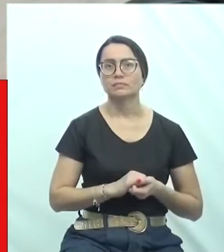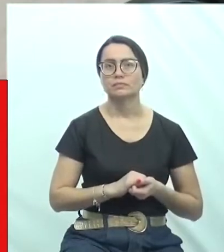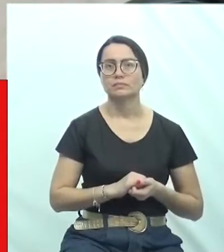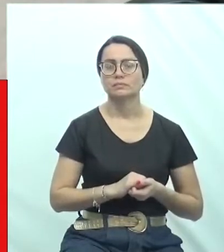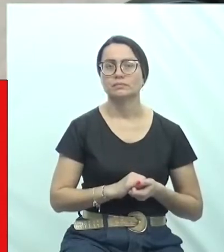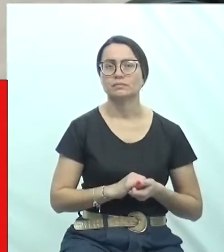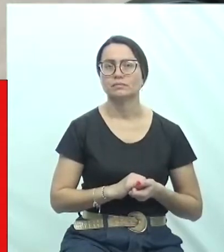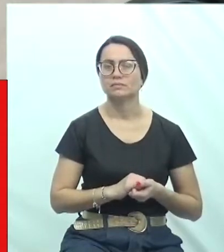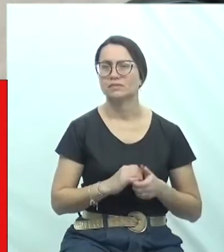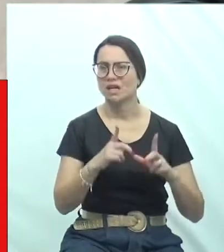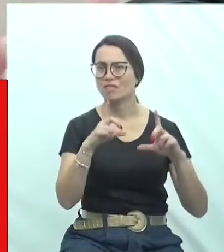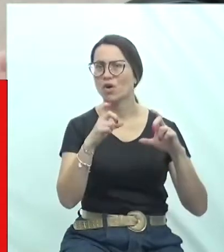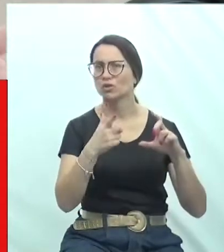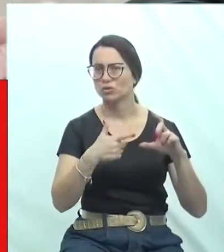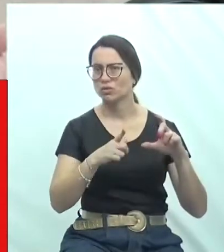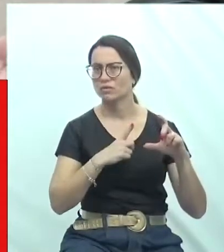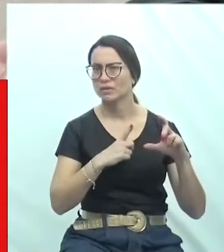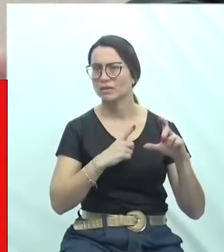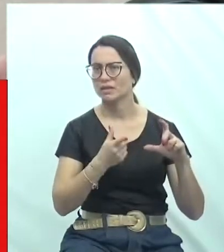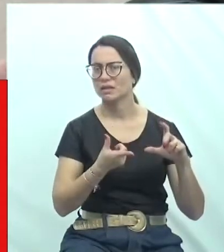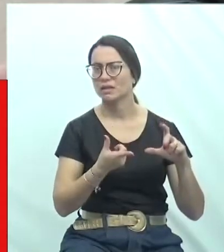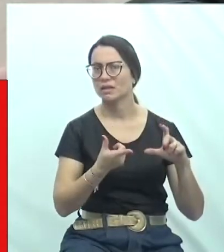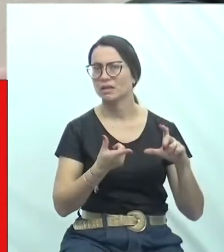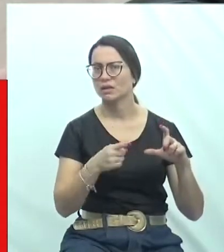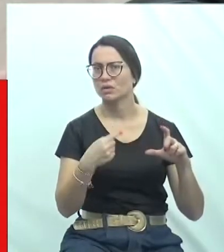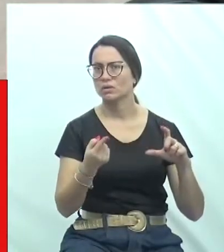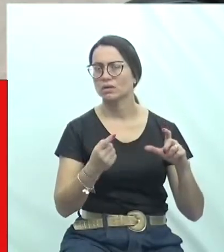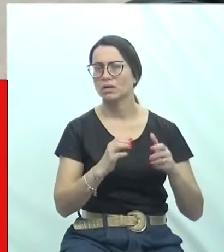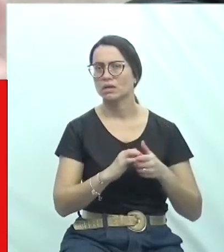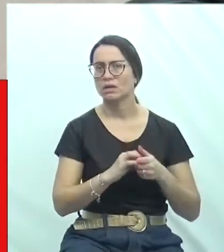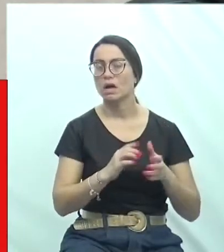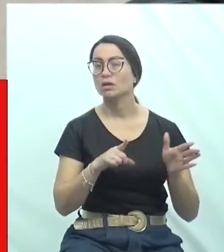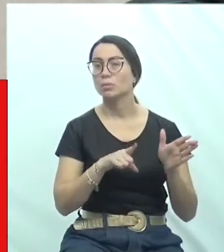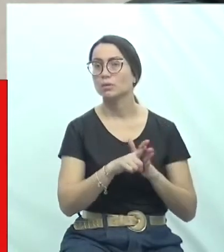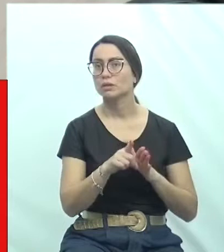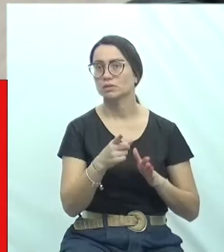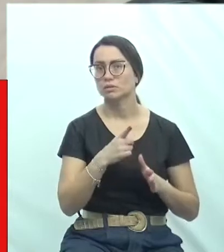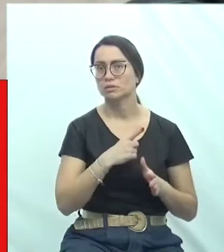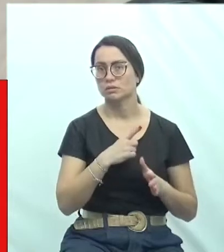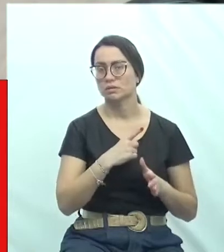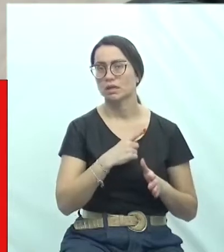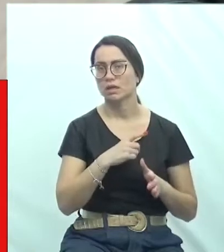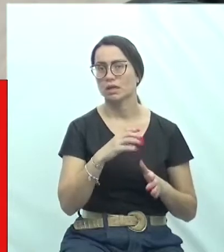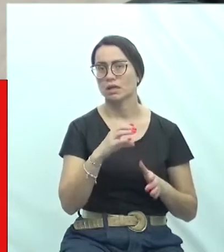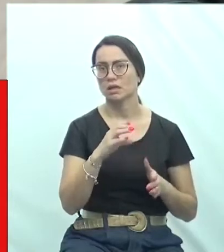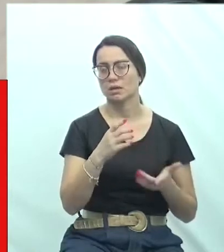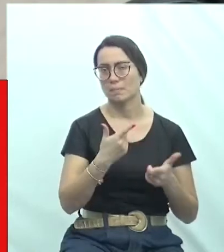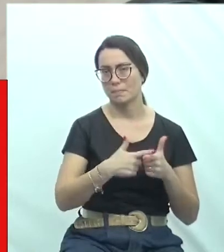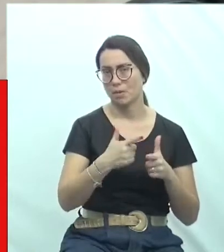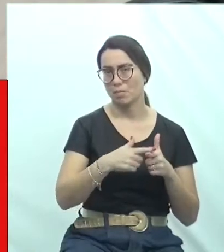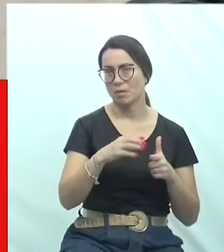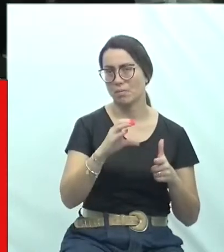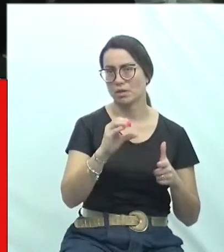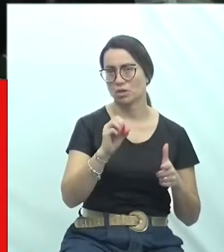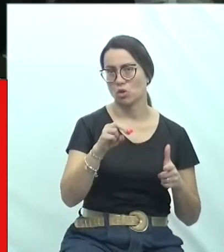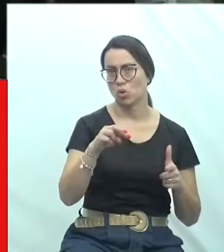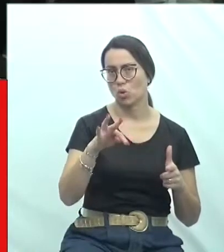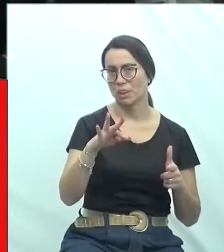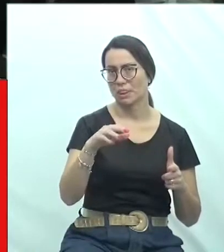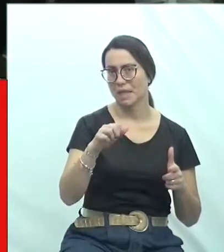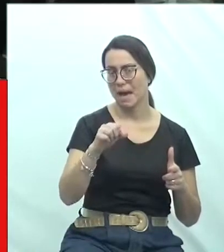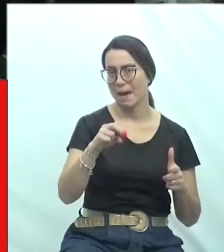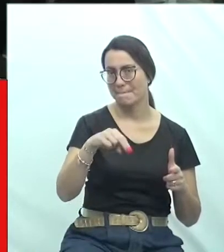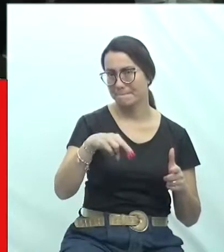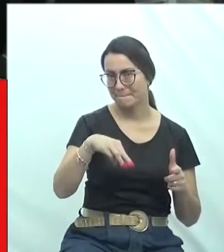mais alguma outra foto? Vai ter, mas nessa aí existe um risco de contaminação? Nessa não existe o risco de contaminação. Não existe? Não existe o risco de contaminação. Pois bem. E qual